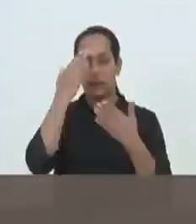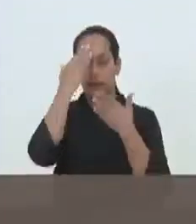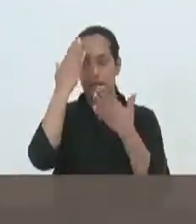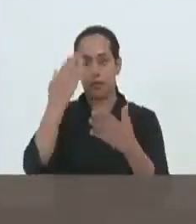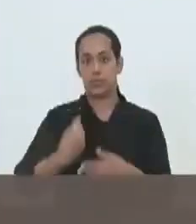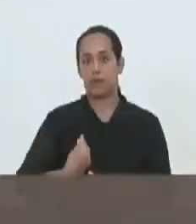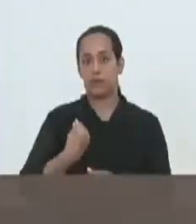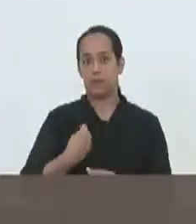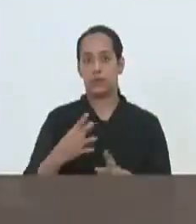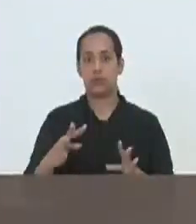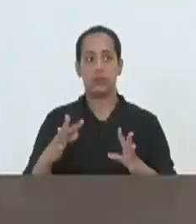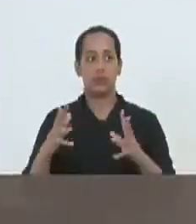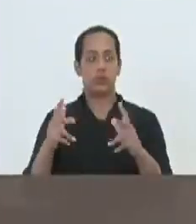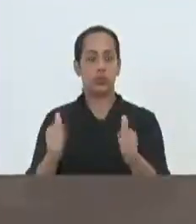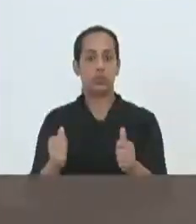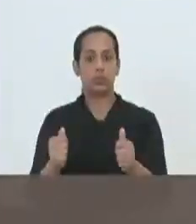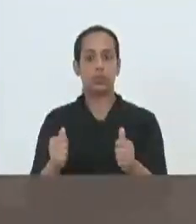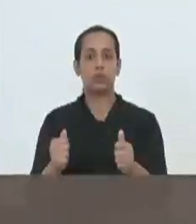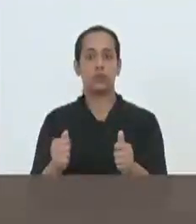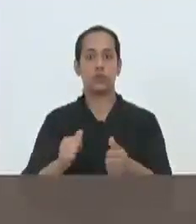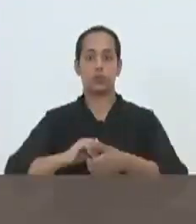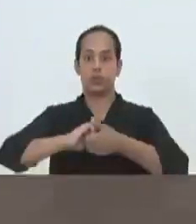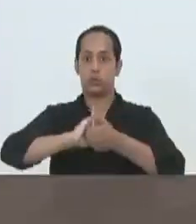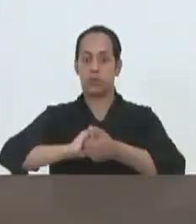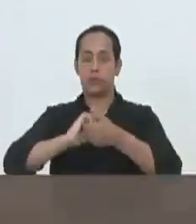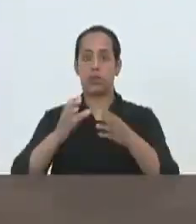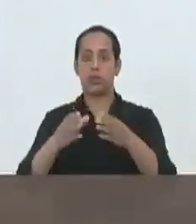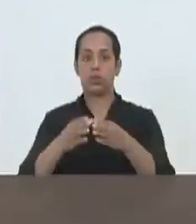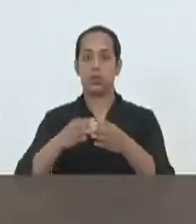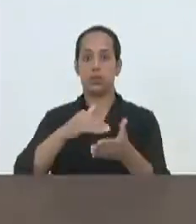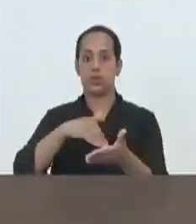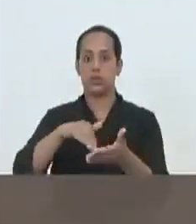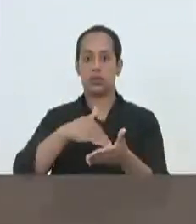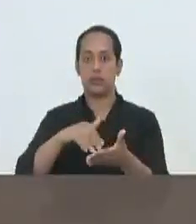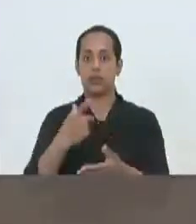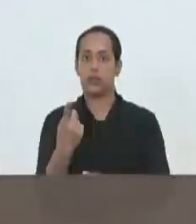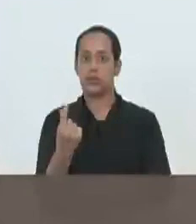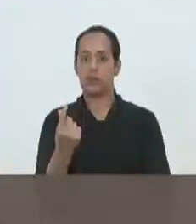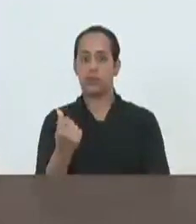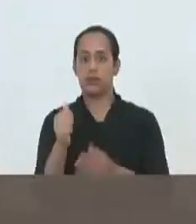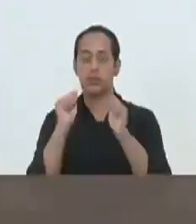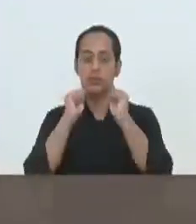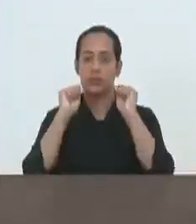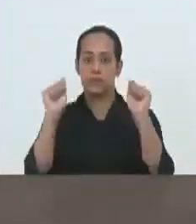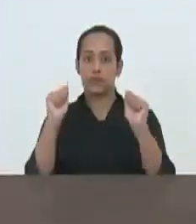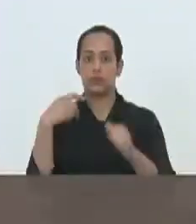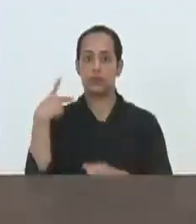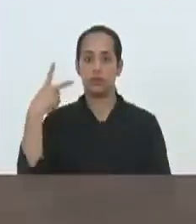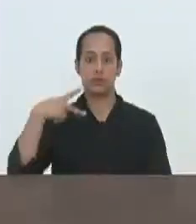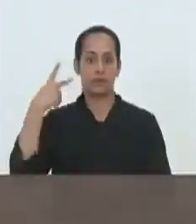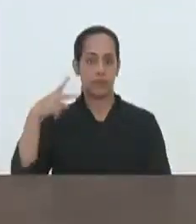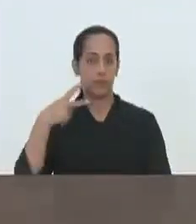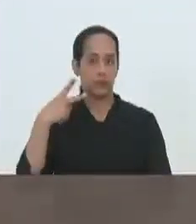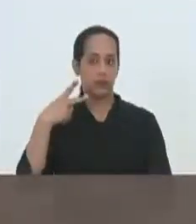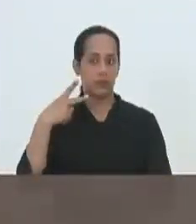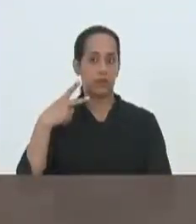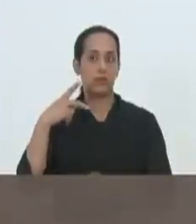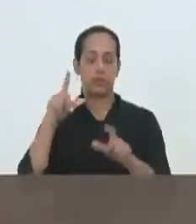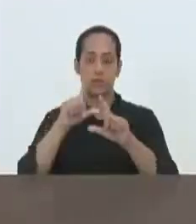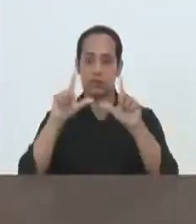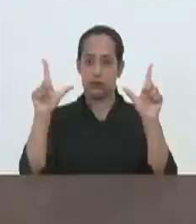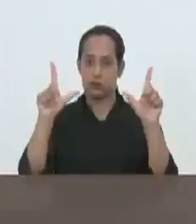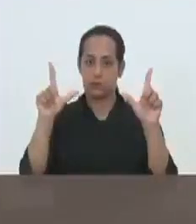Oscar eu cumprimento toda a equipe da Secretaria da Fazenda Assessoria dos Senhores vereadores a imprensa ao público presente